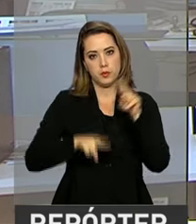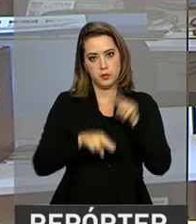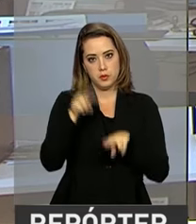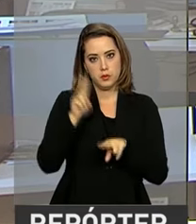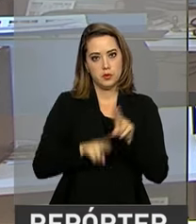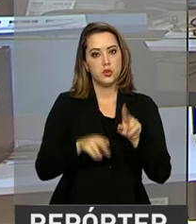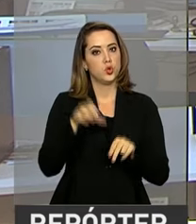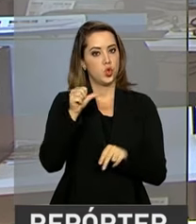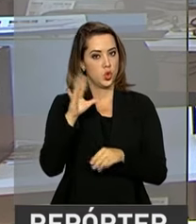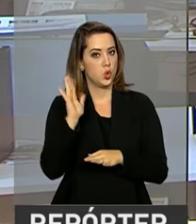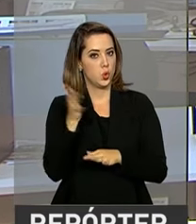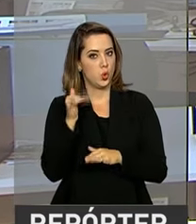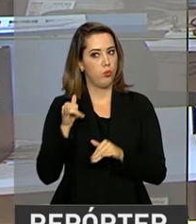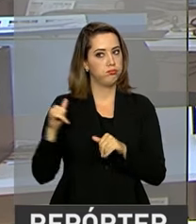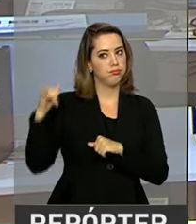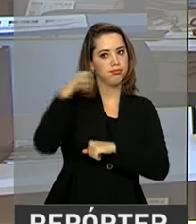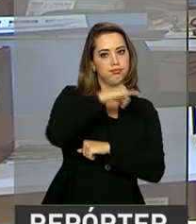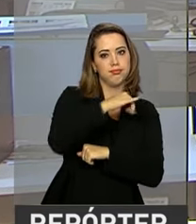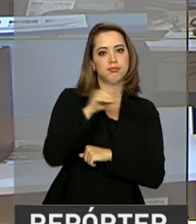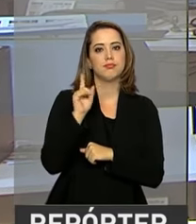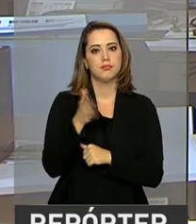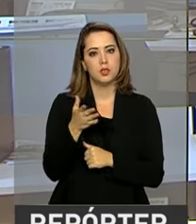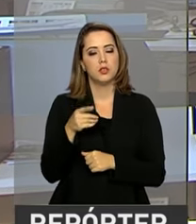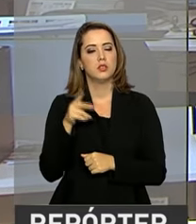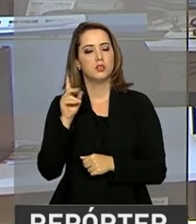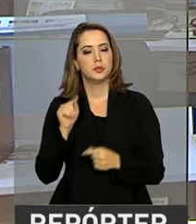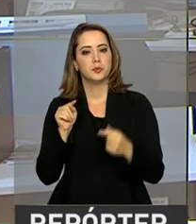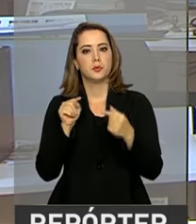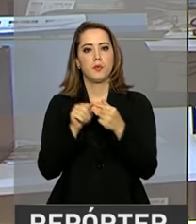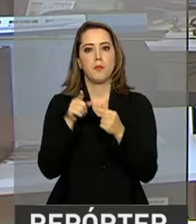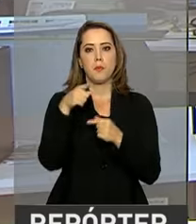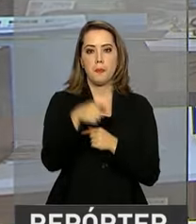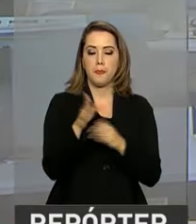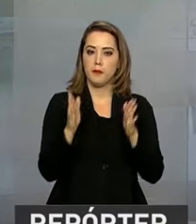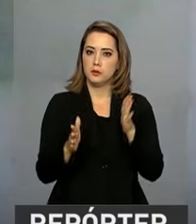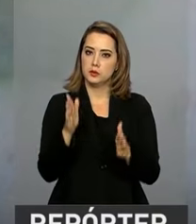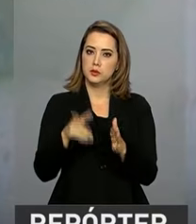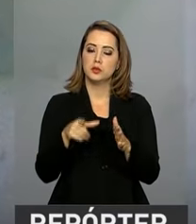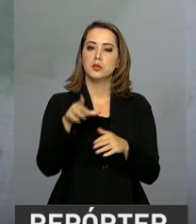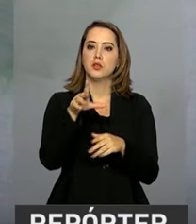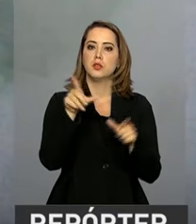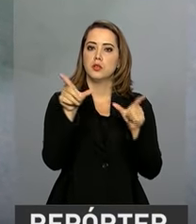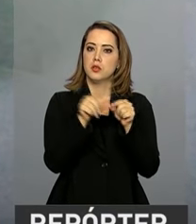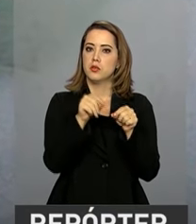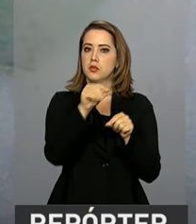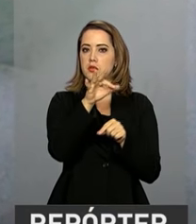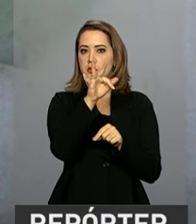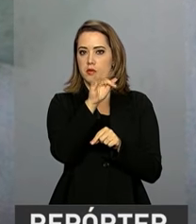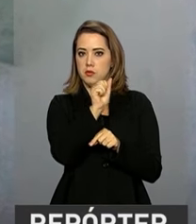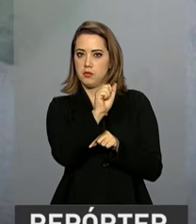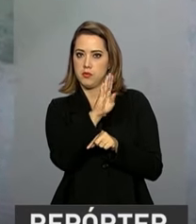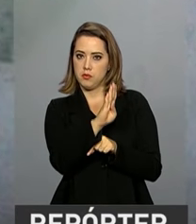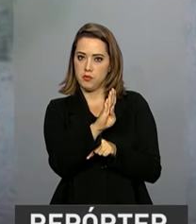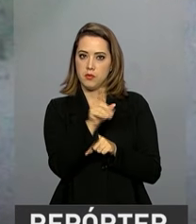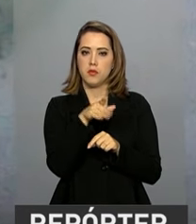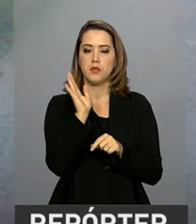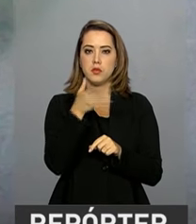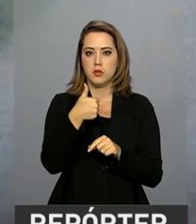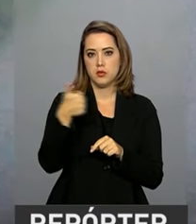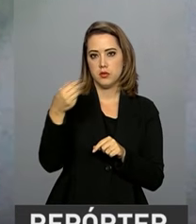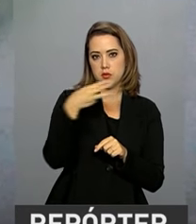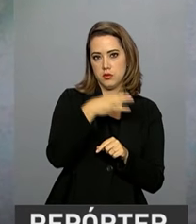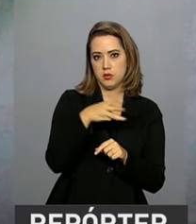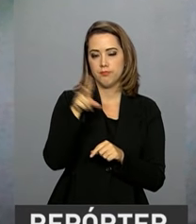aeronaves da força aérea brasileira com esse objetivo nesse período a Fabi foi acionada 13 vezes